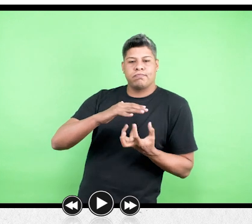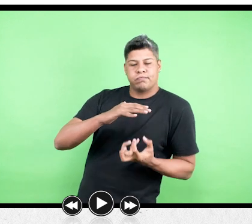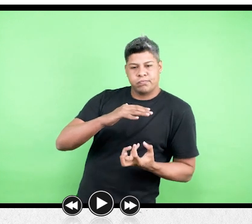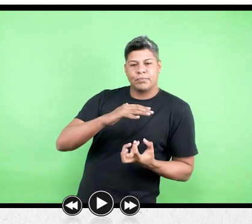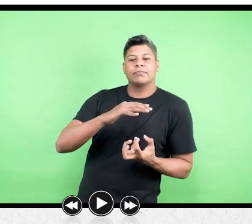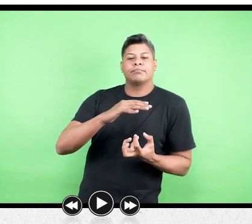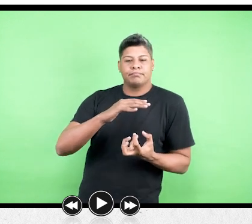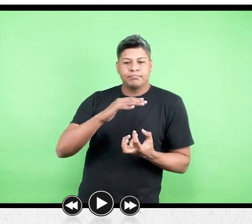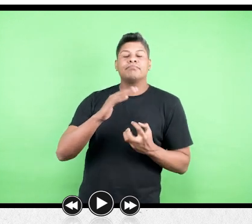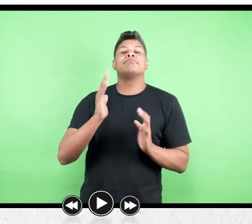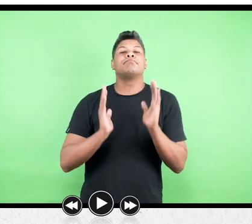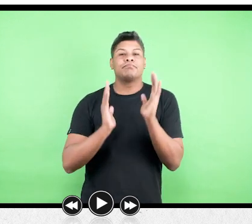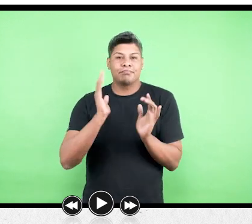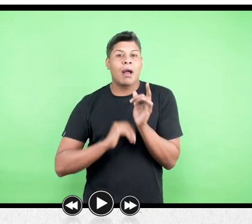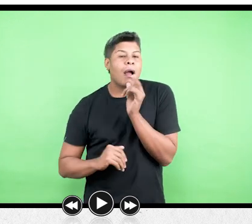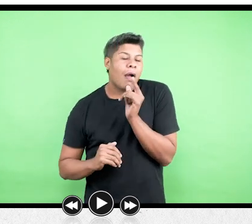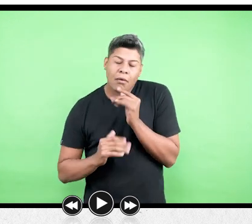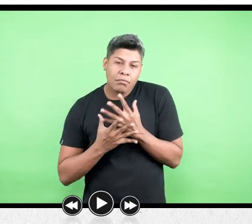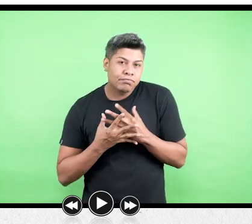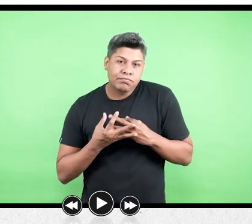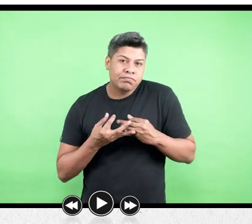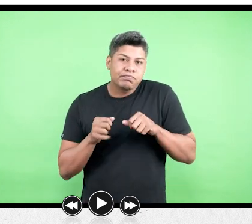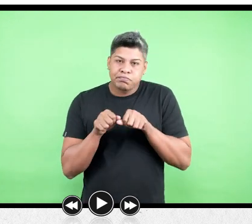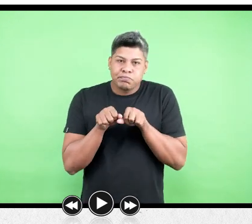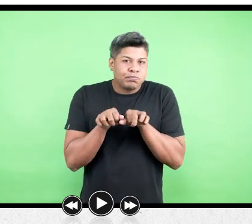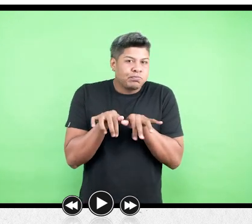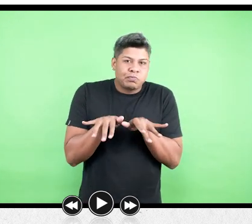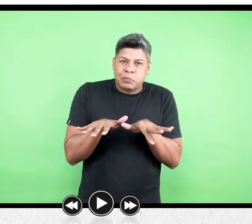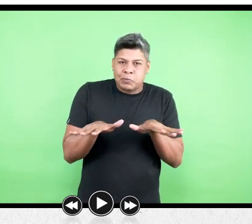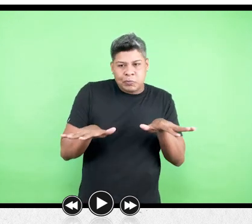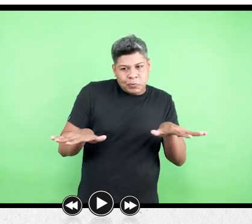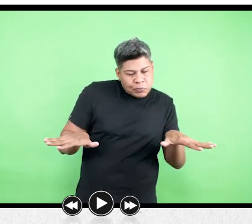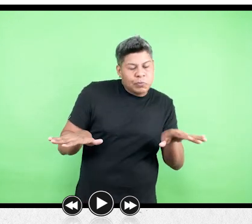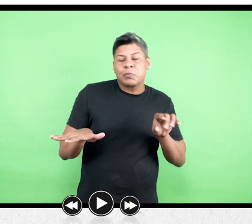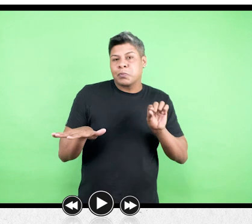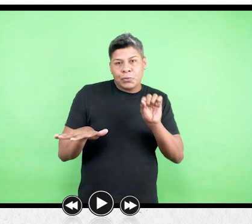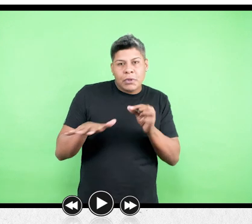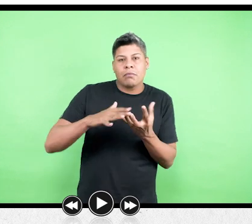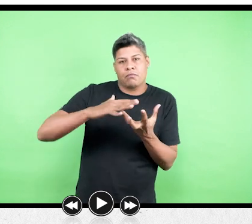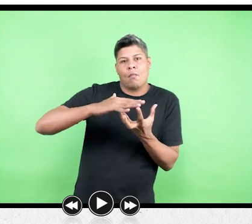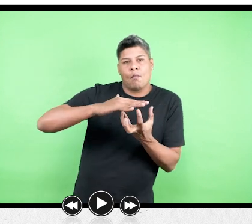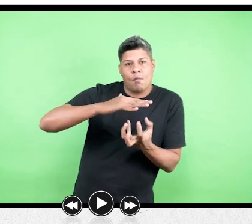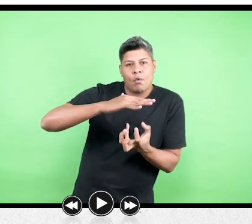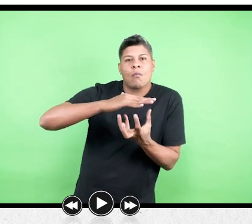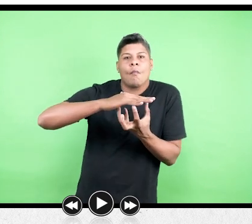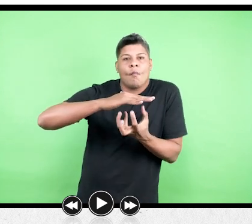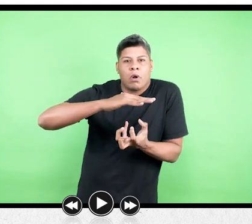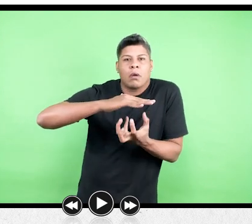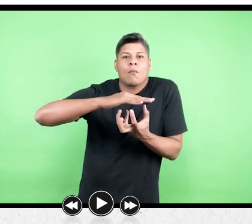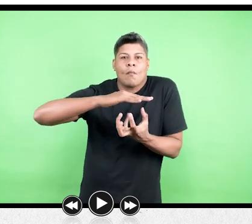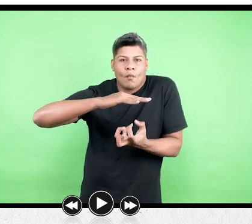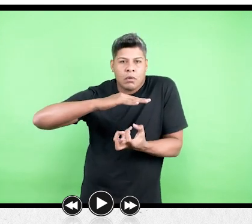no momento em que a água acaba se espalhando, ela vai sendo absorvida e recarregando